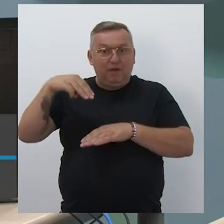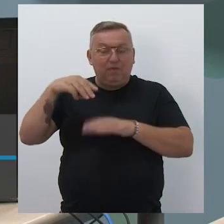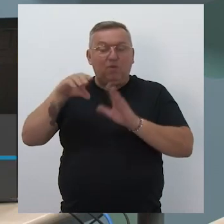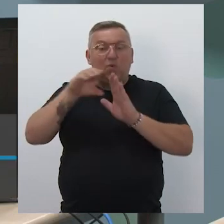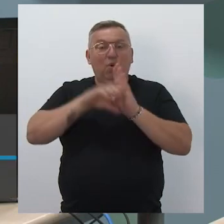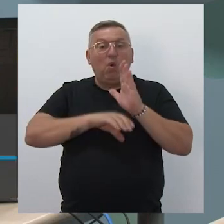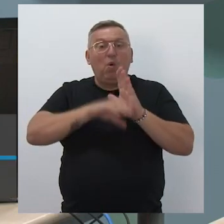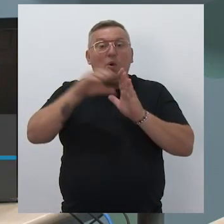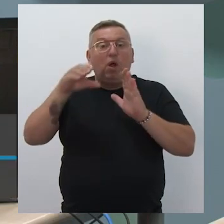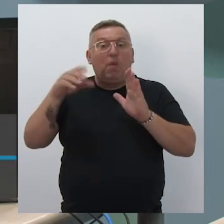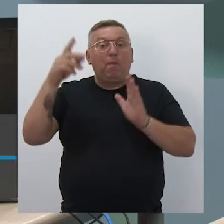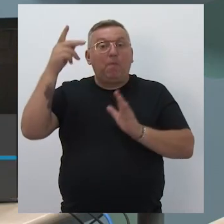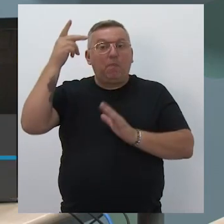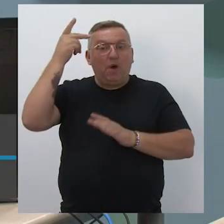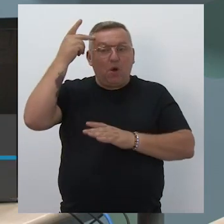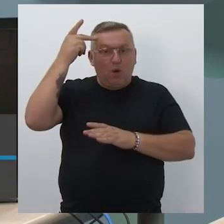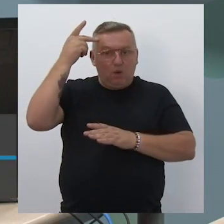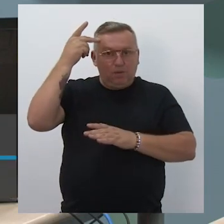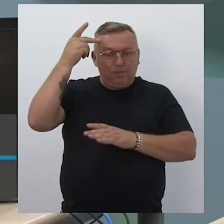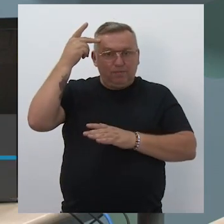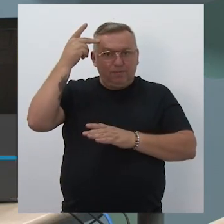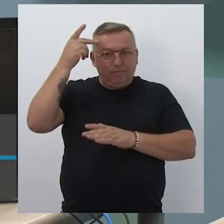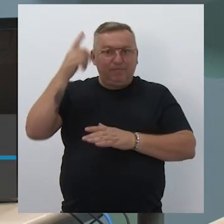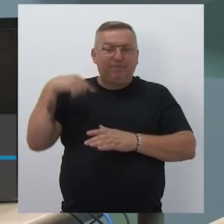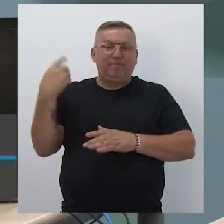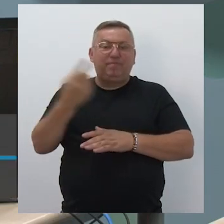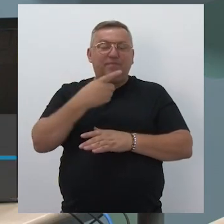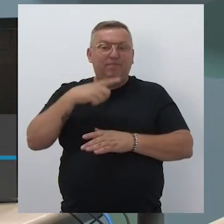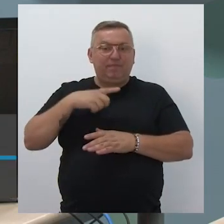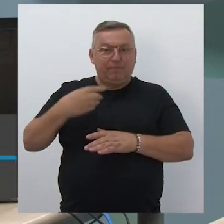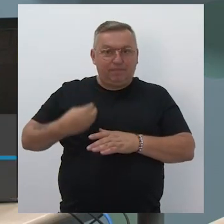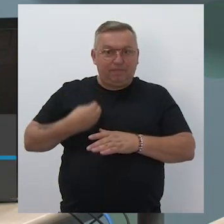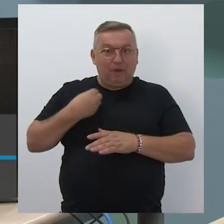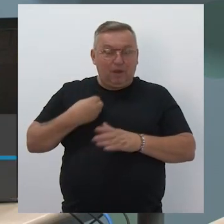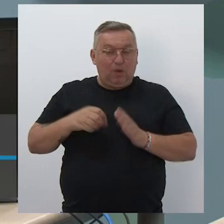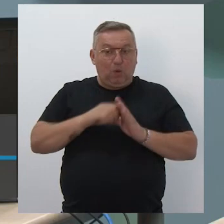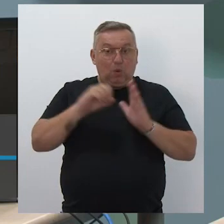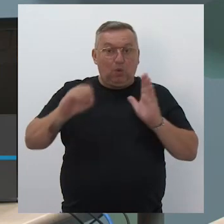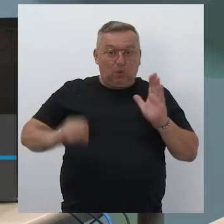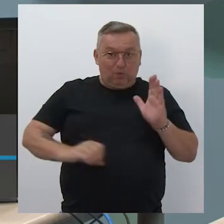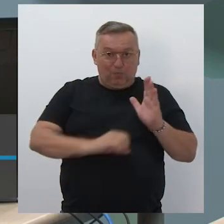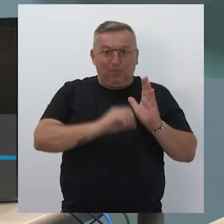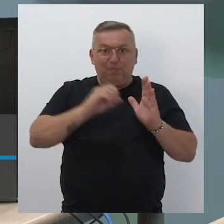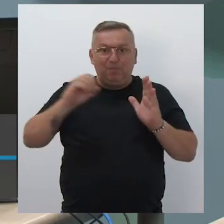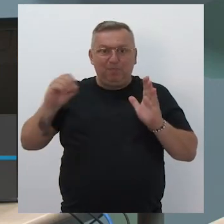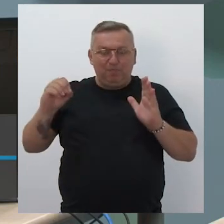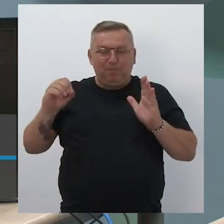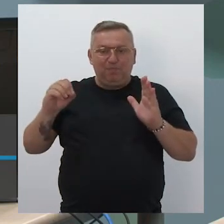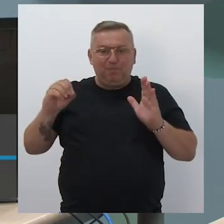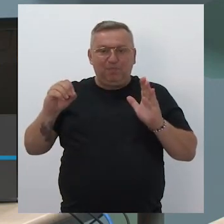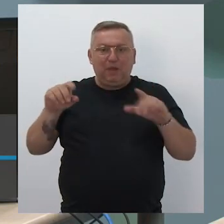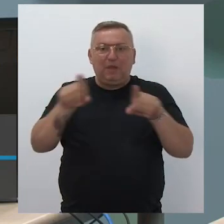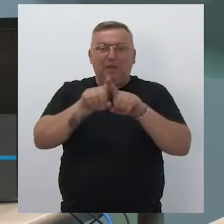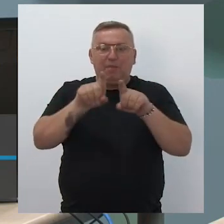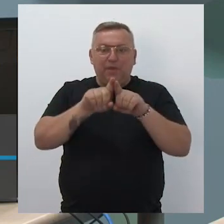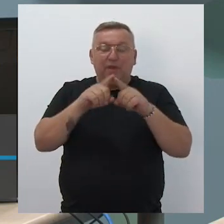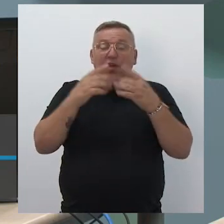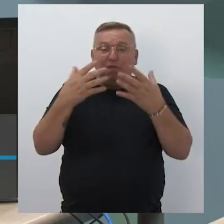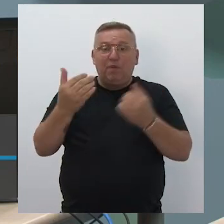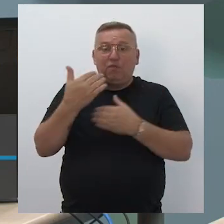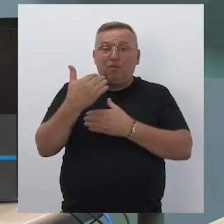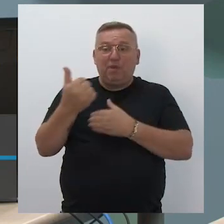Currículo Paulista. Nós estamos aqui no estúdio do Centro de Mídias e vamos